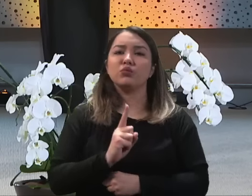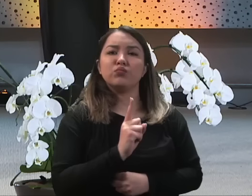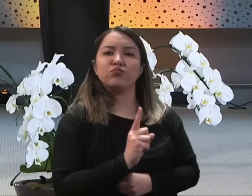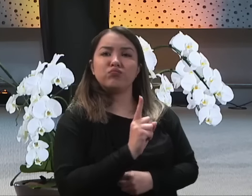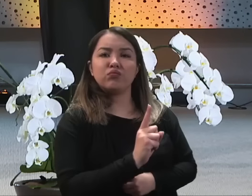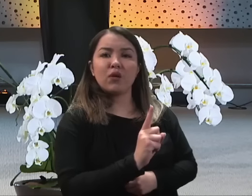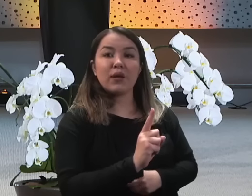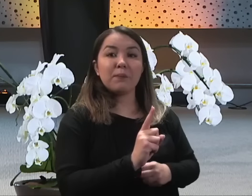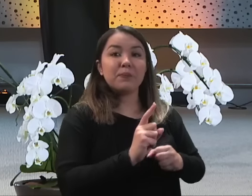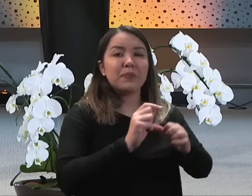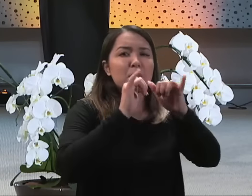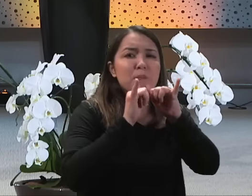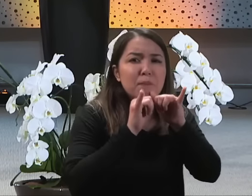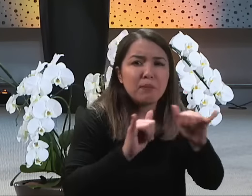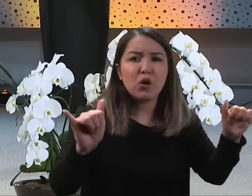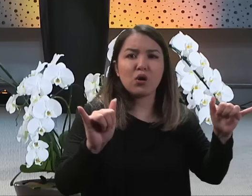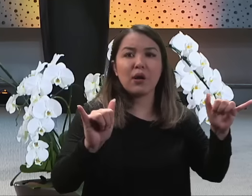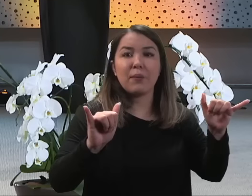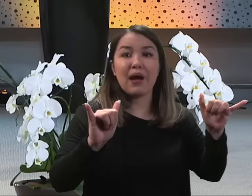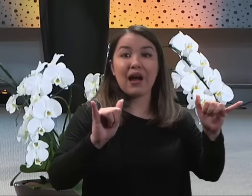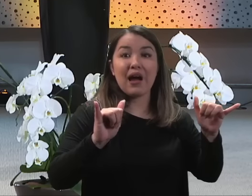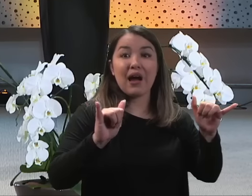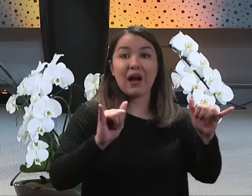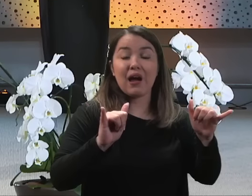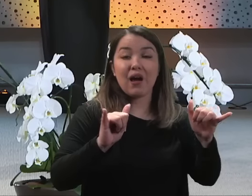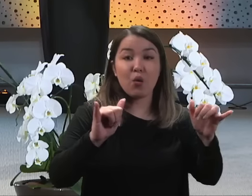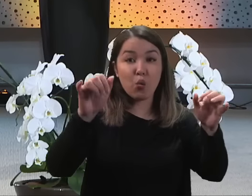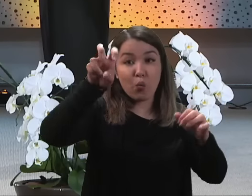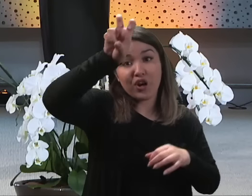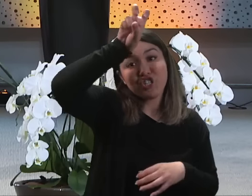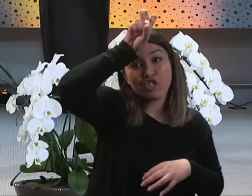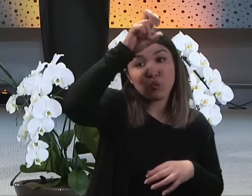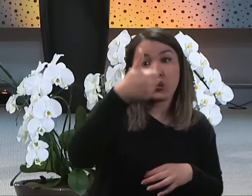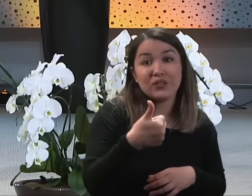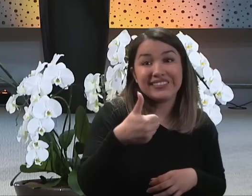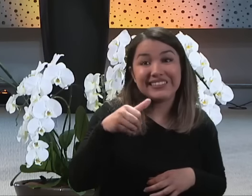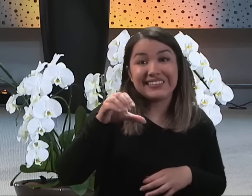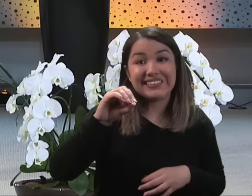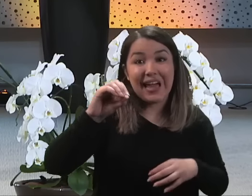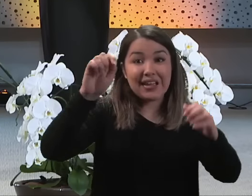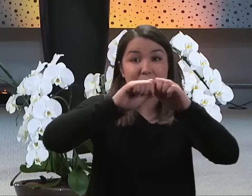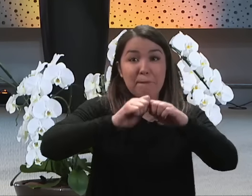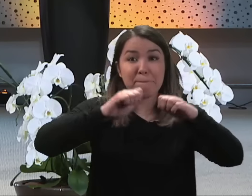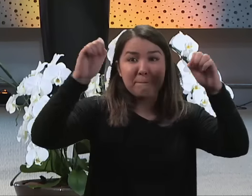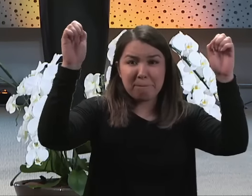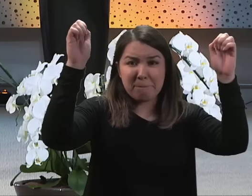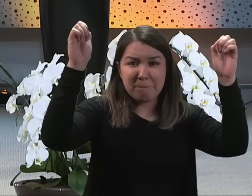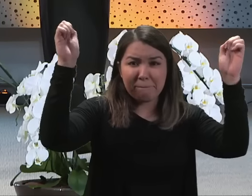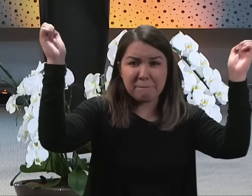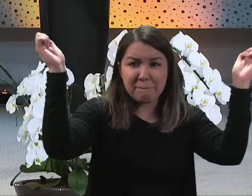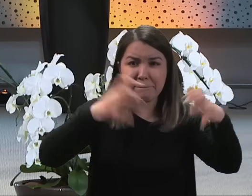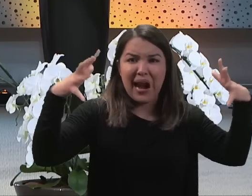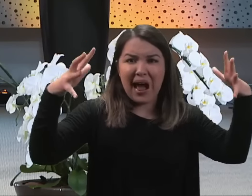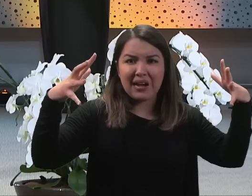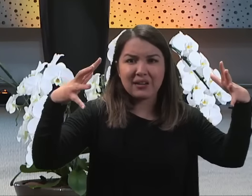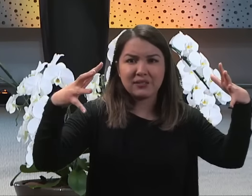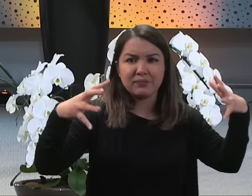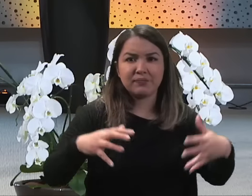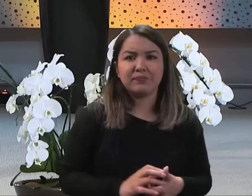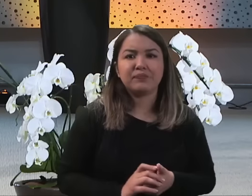proclama ao Egito 10 pragas 10 pragas foram derramadas sobre o Egito aquelas